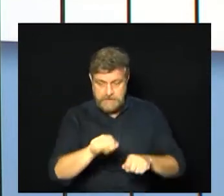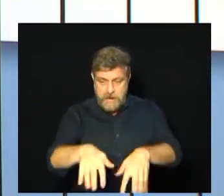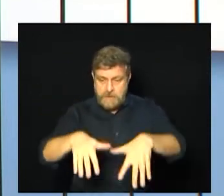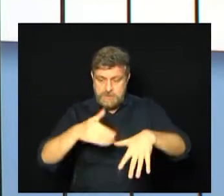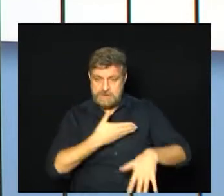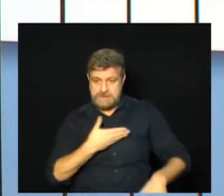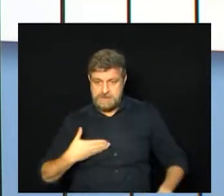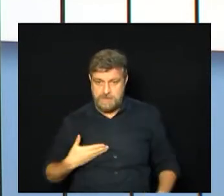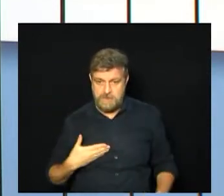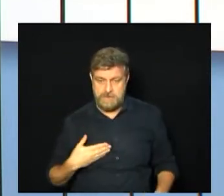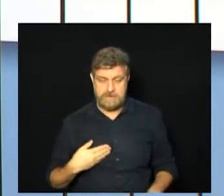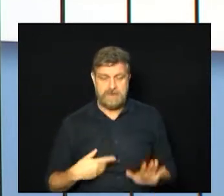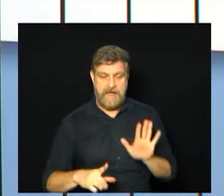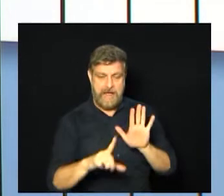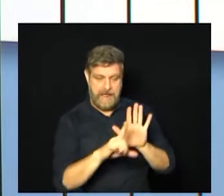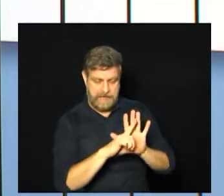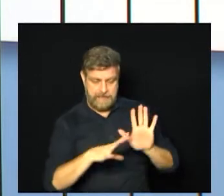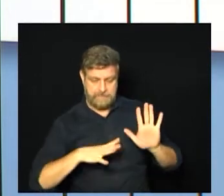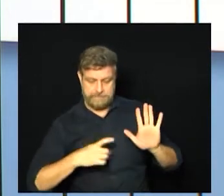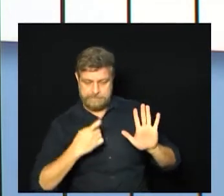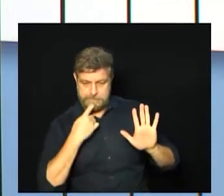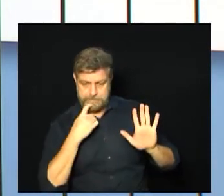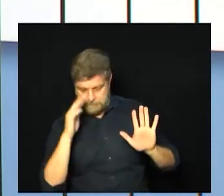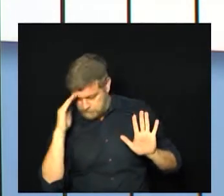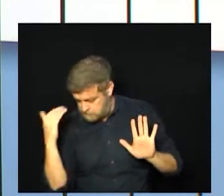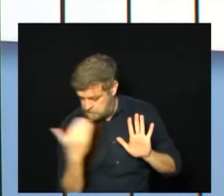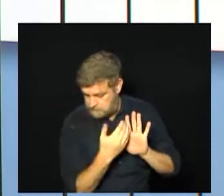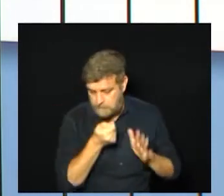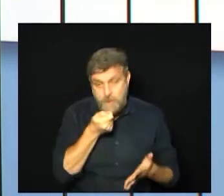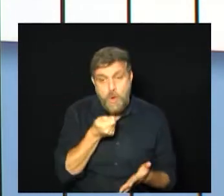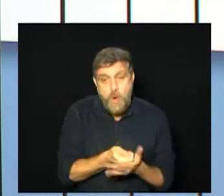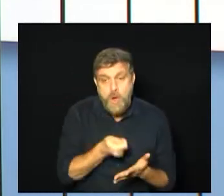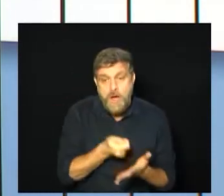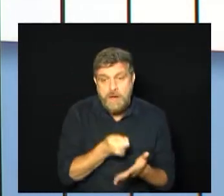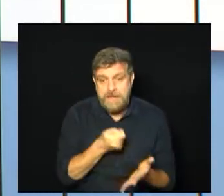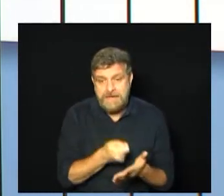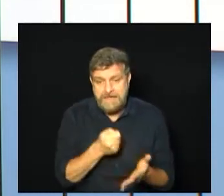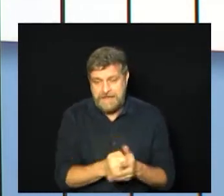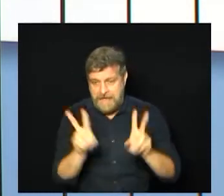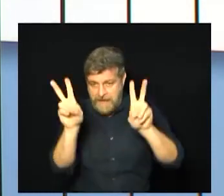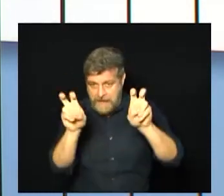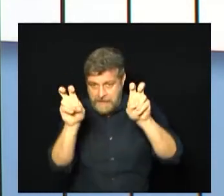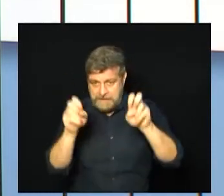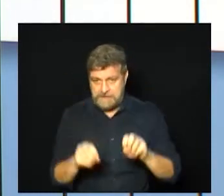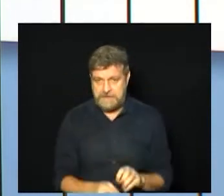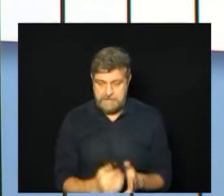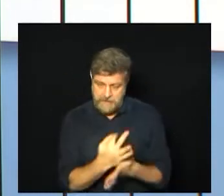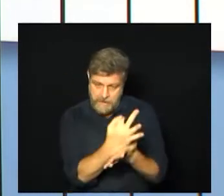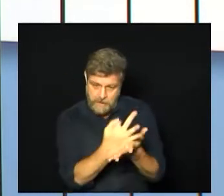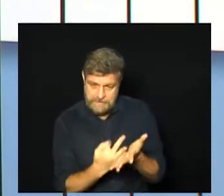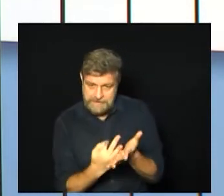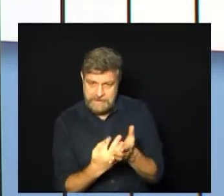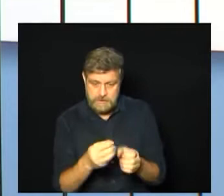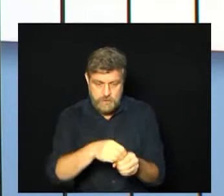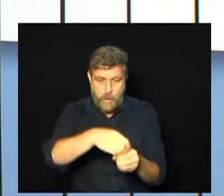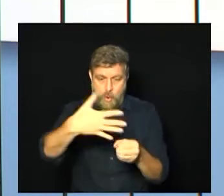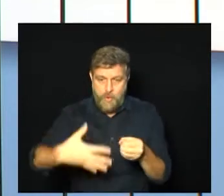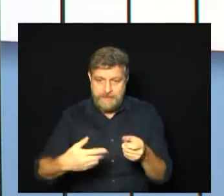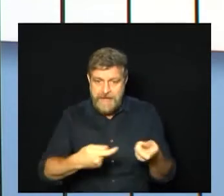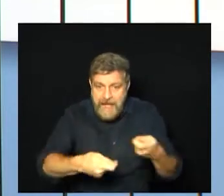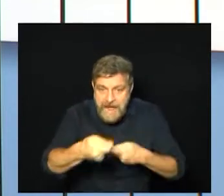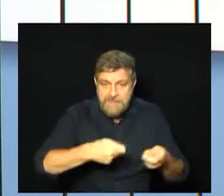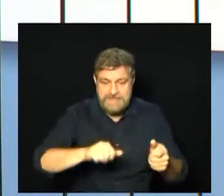pública atende à lei orgânica do município, que exige que matérias que tenham este teor de mudanças